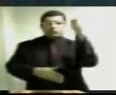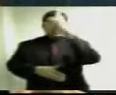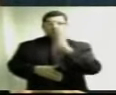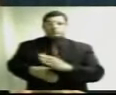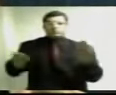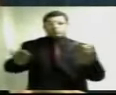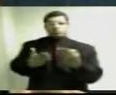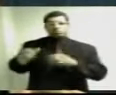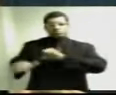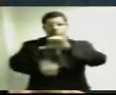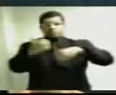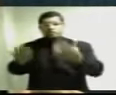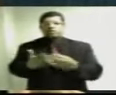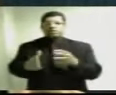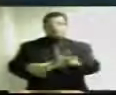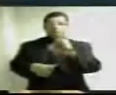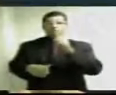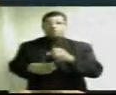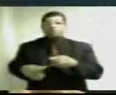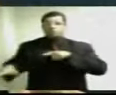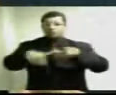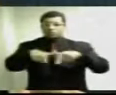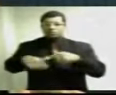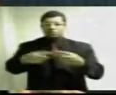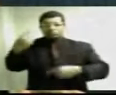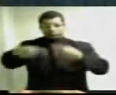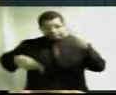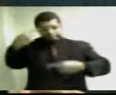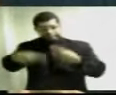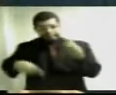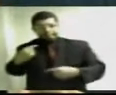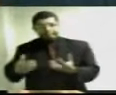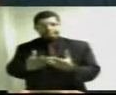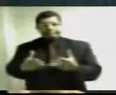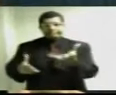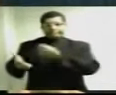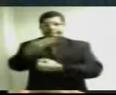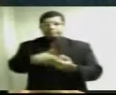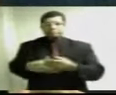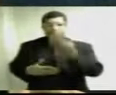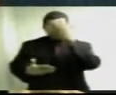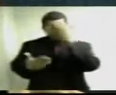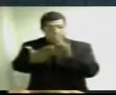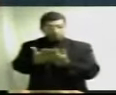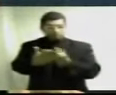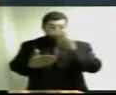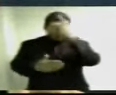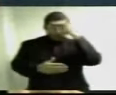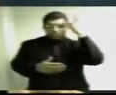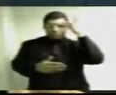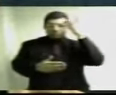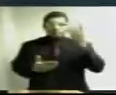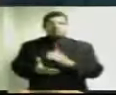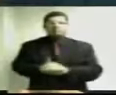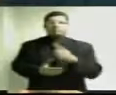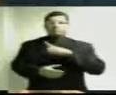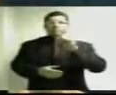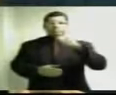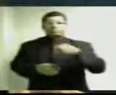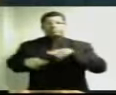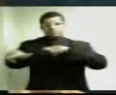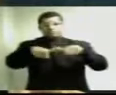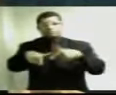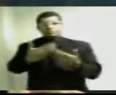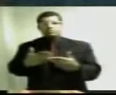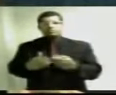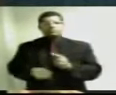país. Uma virada que resgate a credibilidade dos parlamentos, que resgate a confiança que a população deve